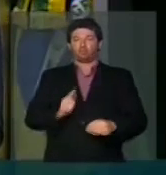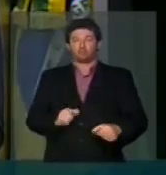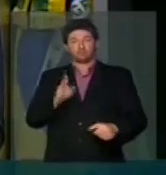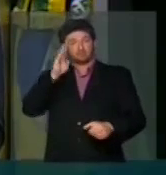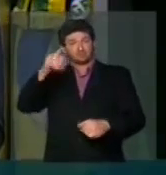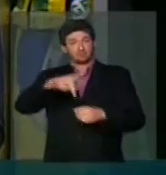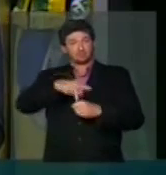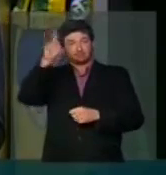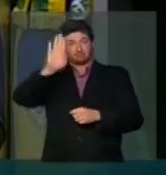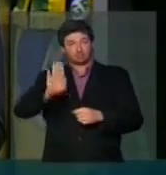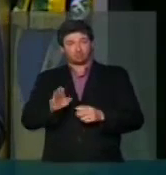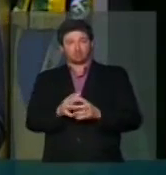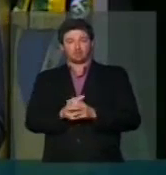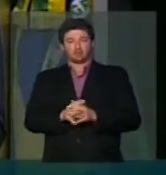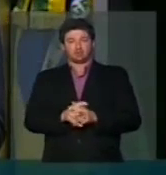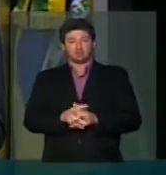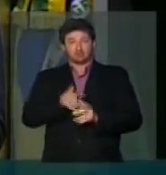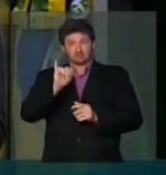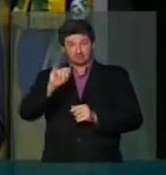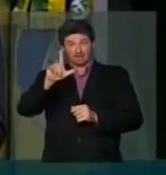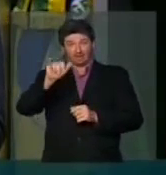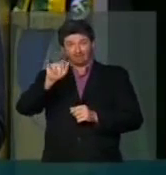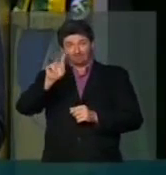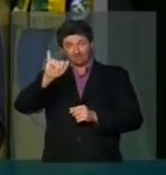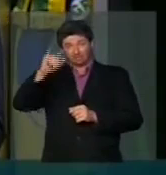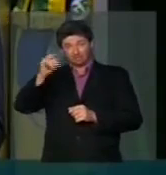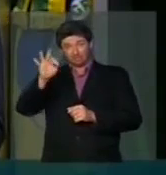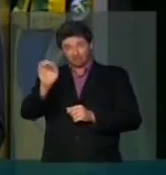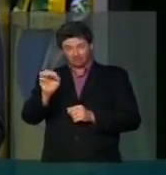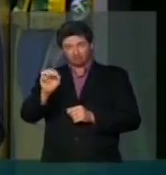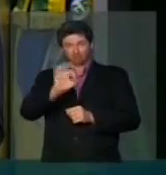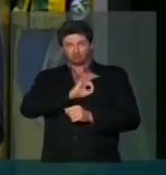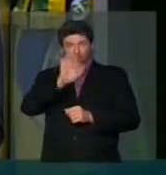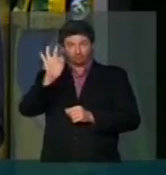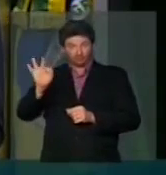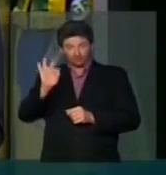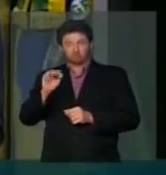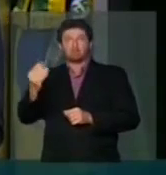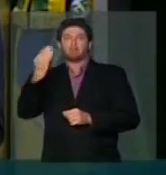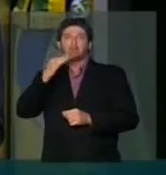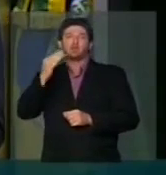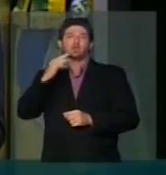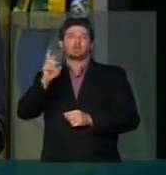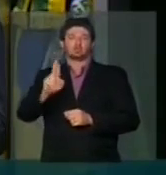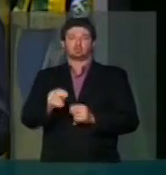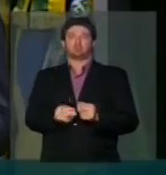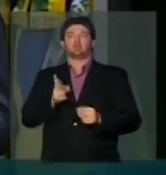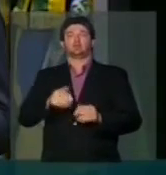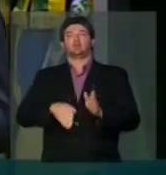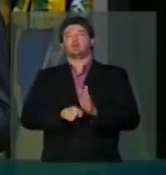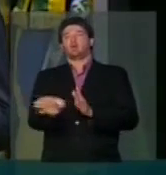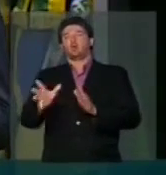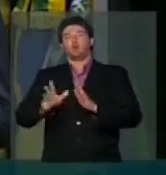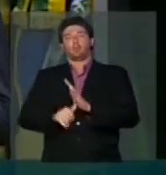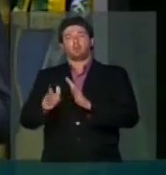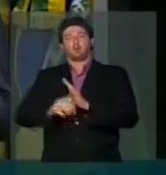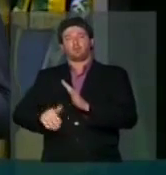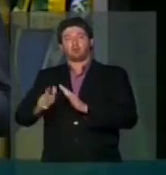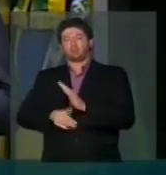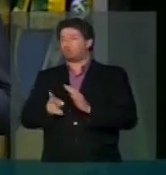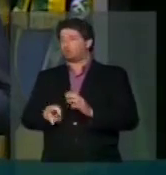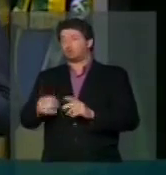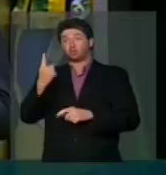principalmente na Petrobras. Se não fosse a Operação Lava Jato da Polícia Federal, bilhões de reais continuariam a ser desviados todos os